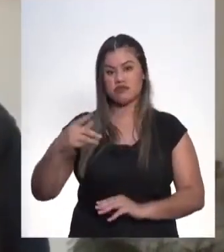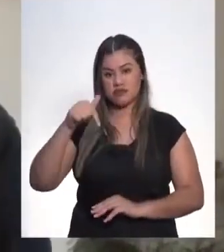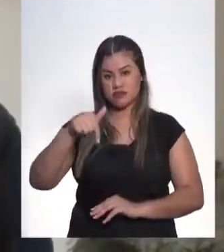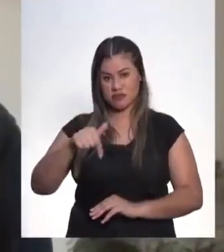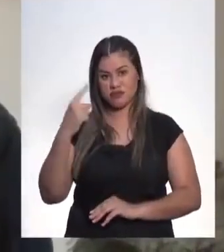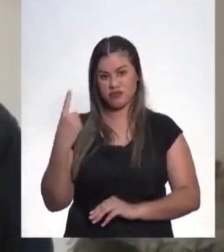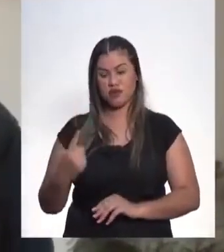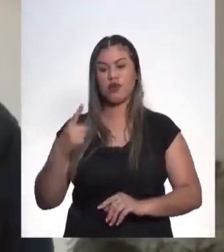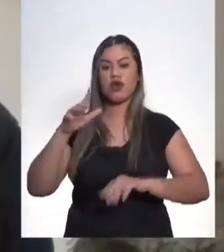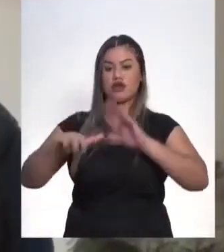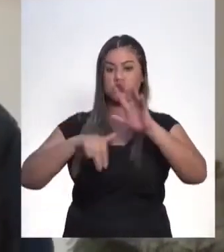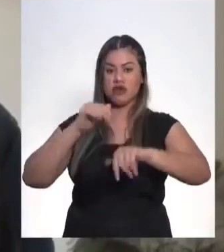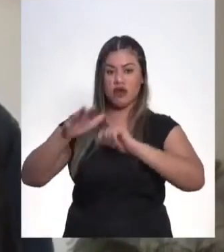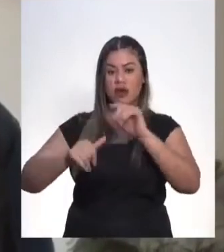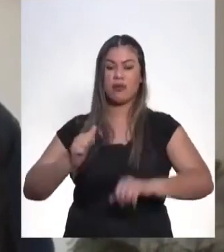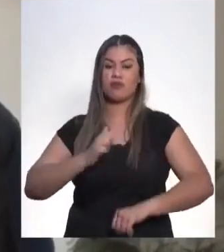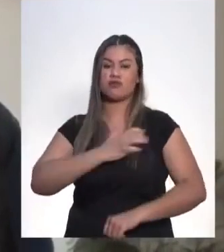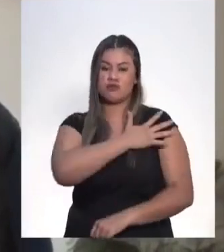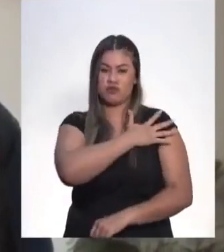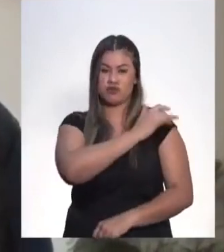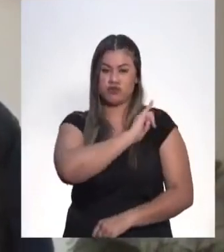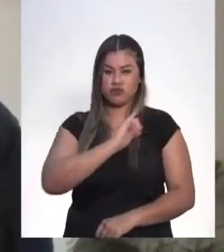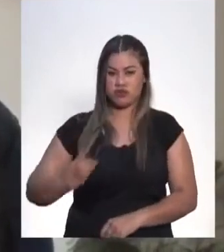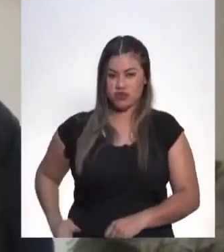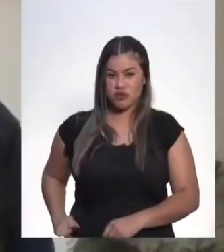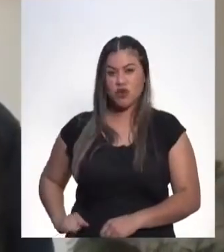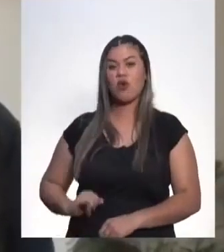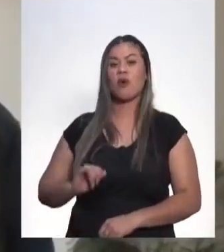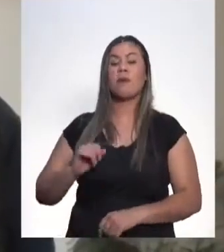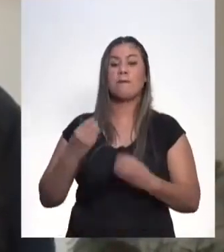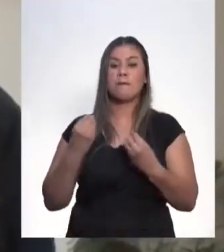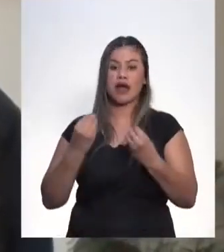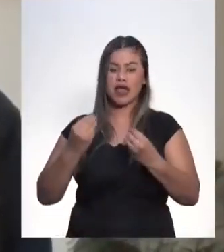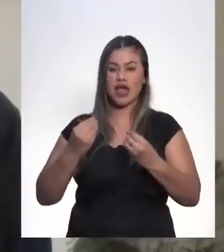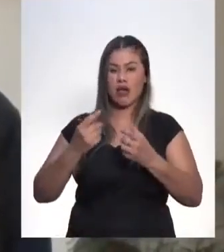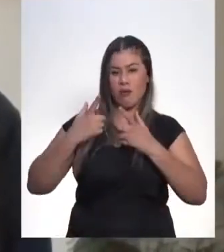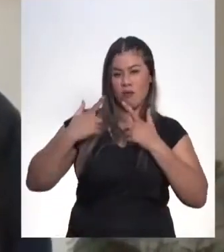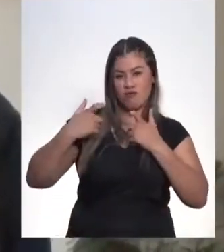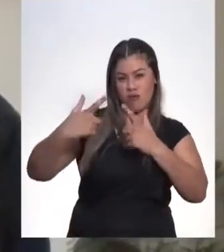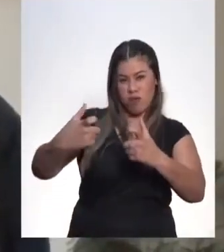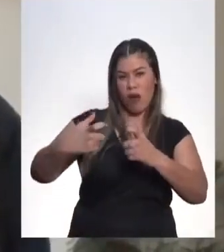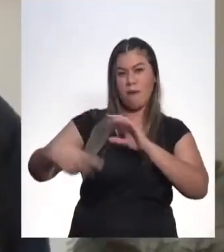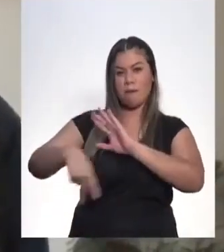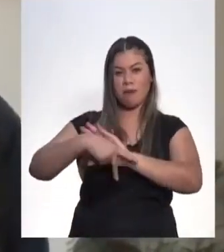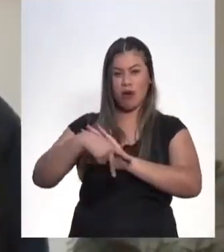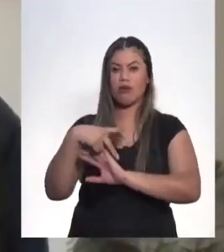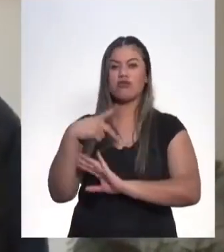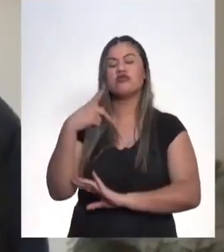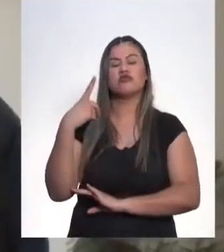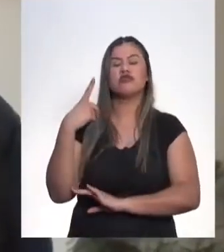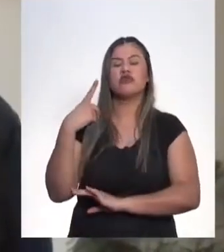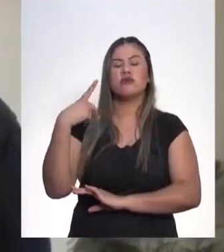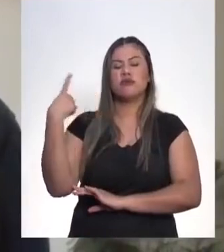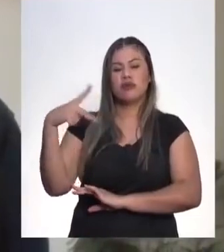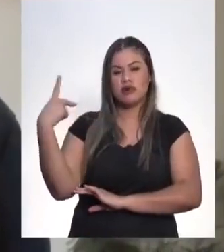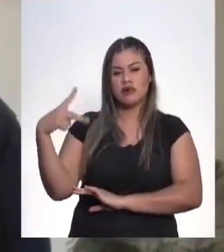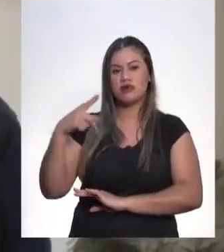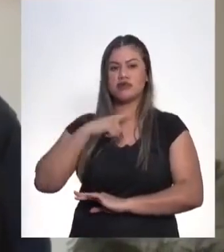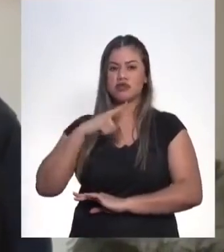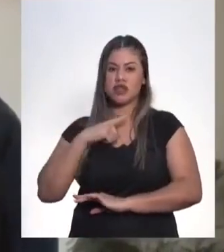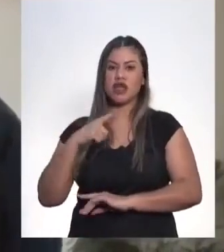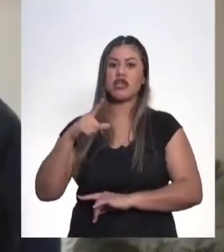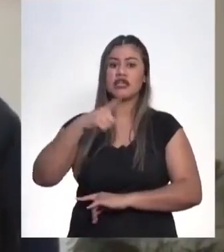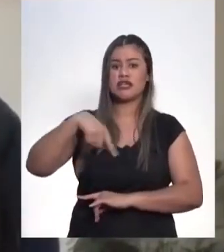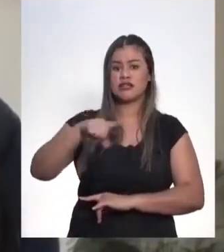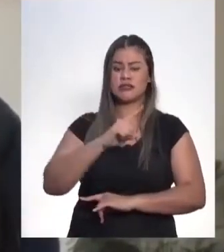homens maiores de 18 anos para combater na Guerra do Paraguai. É óbvio, né, que os donos de escravizados e os seus genitores eles